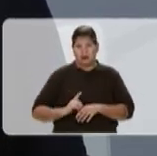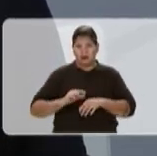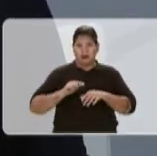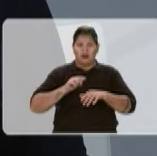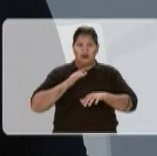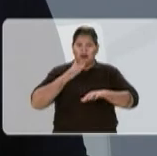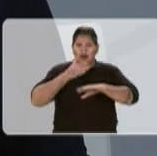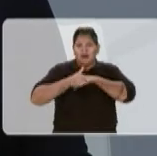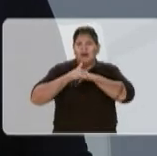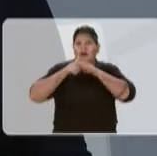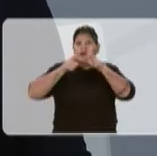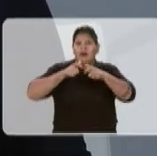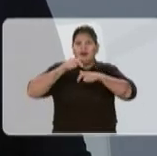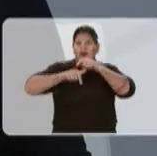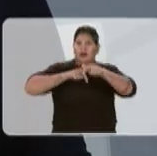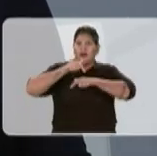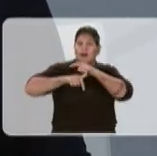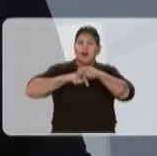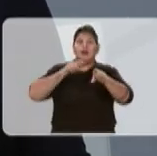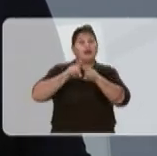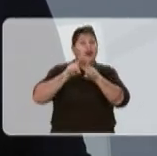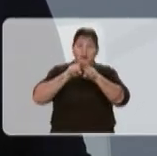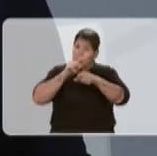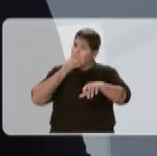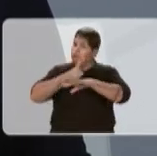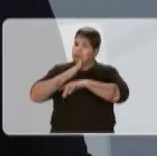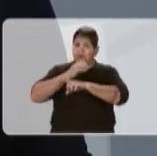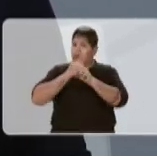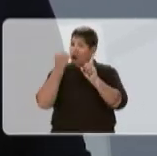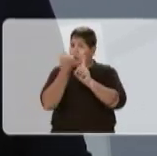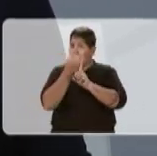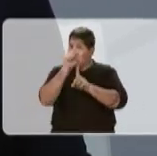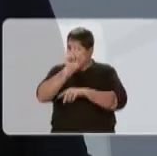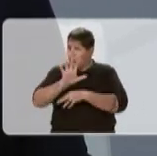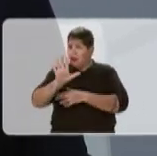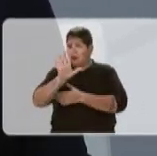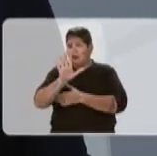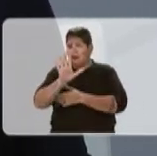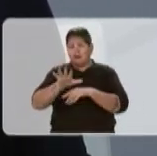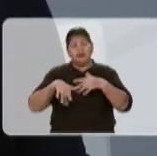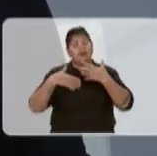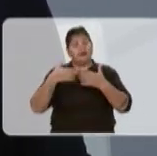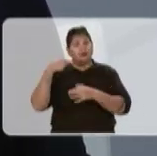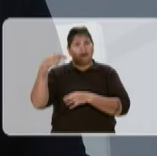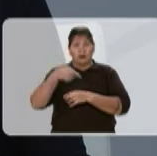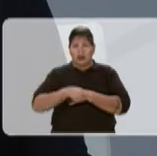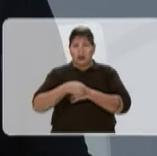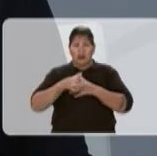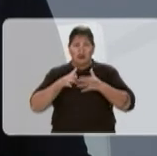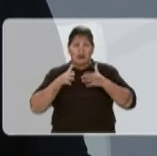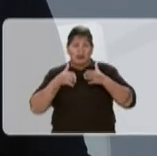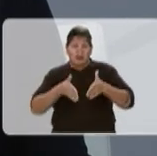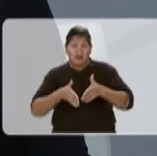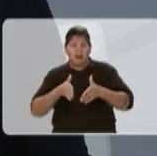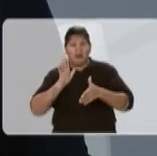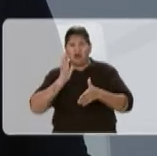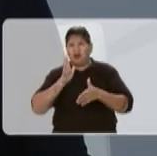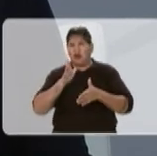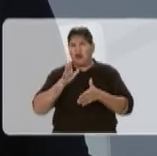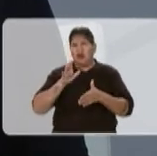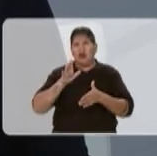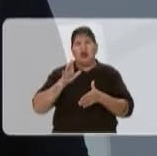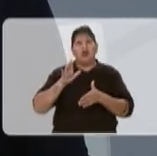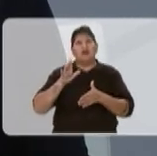com deficiência nos ambientes de trabalho e na sociedade em geral, né? Então, essa